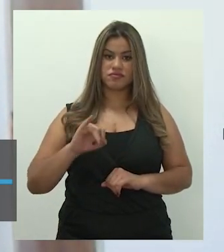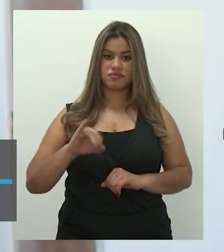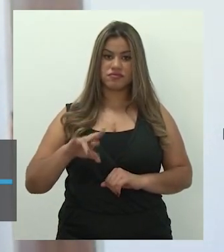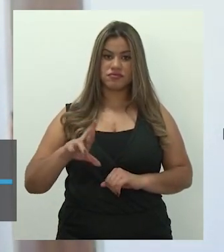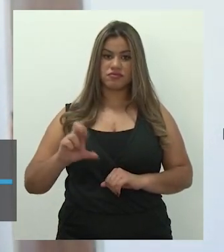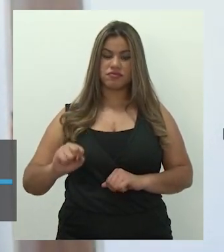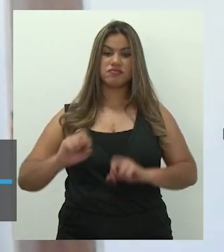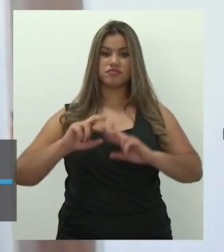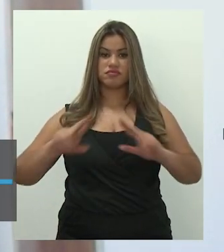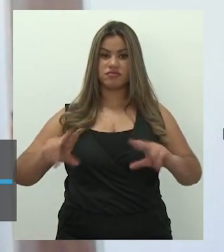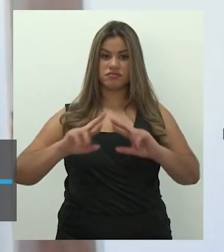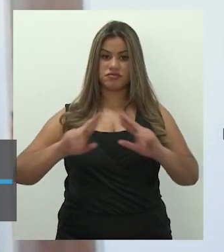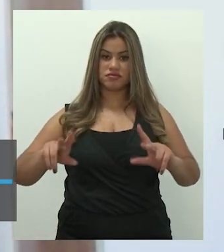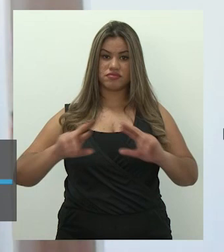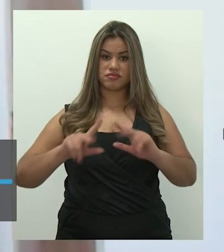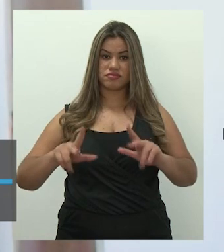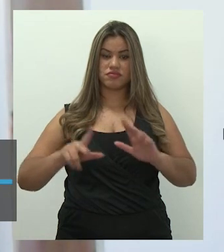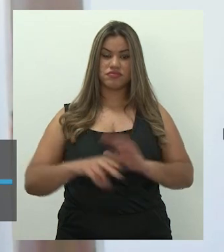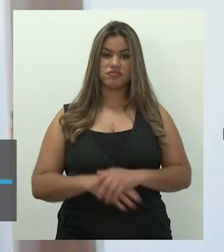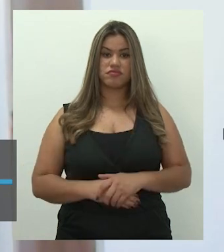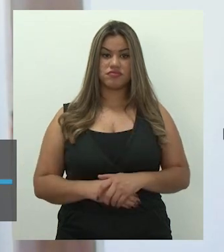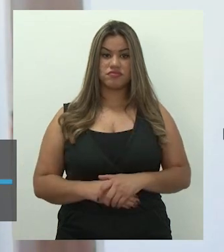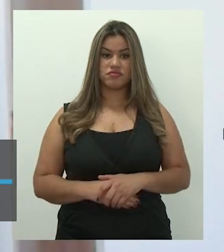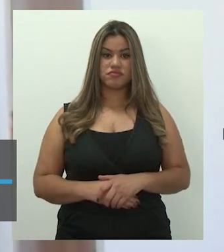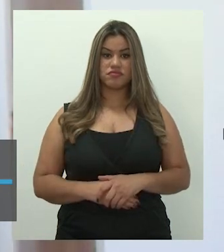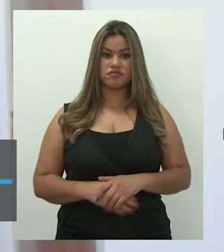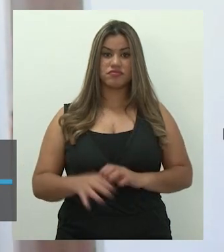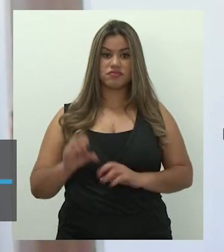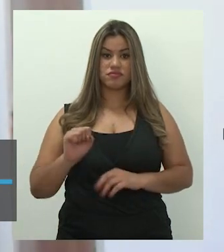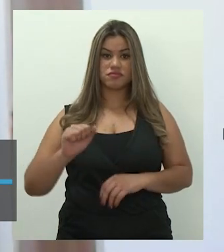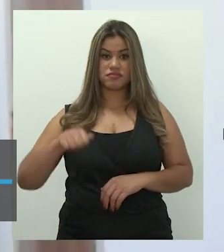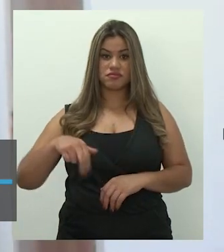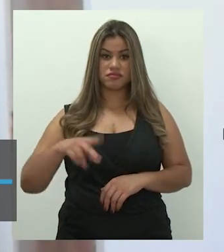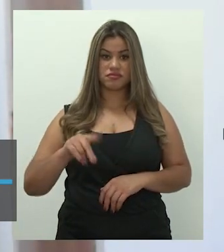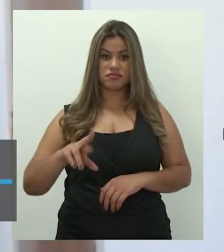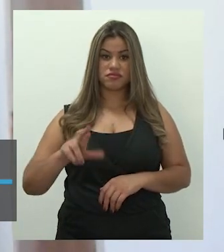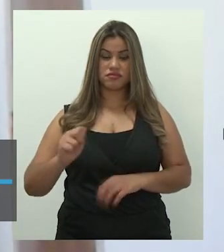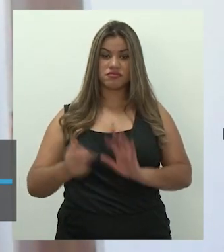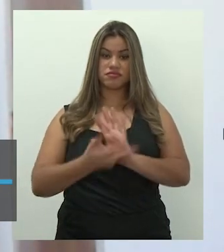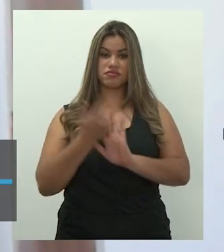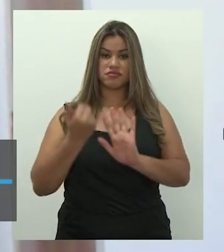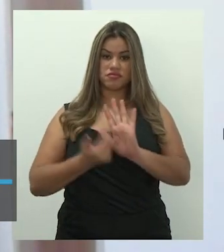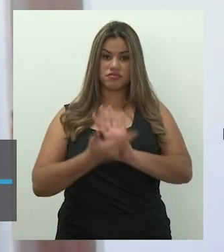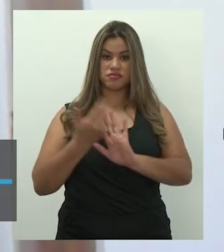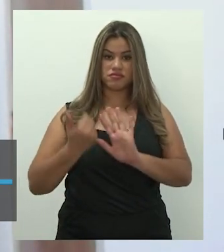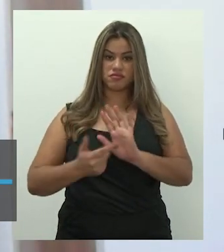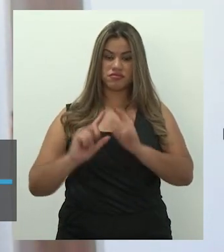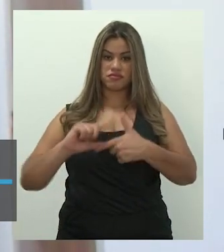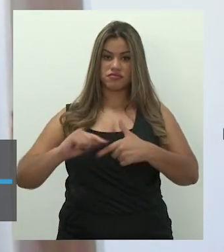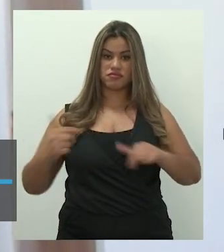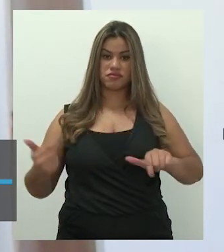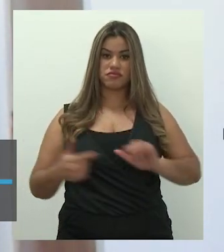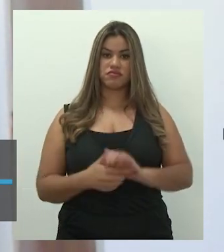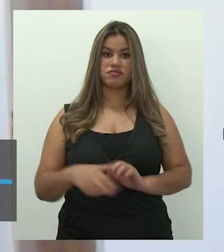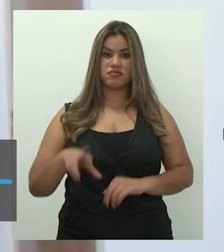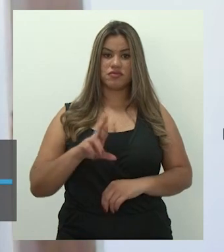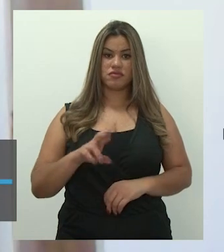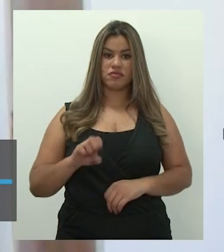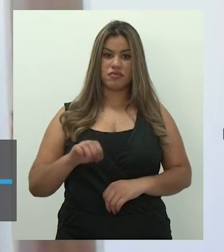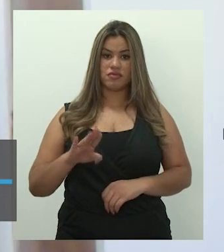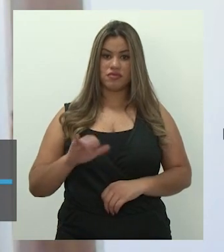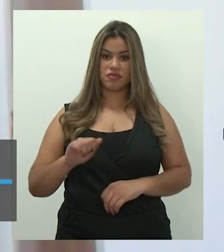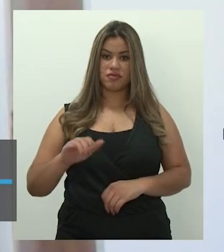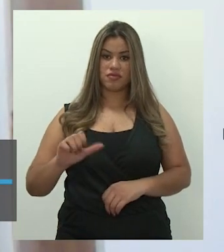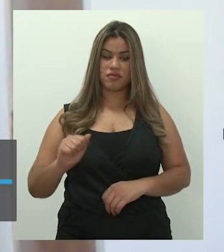diferentes sequências, deixa eu ver aqui mais, Sandra, as bases são figuras geométricas, Rebeca falou sobre sequência